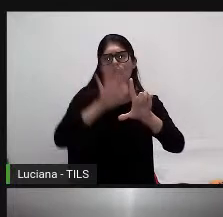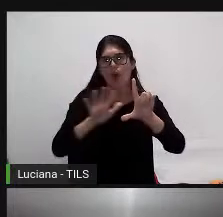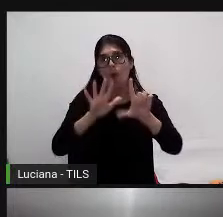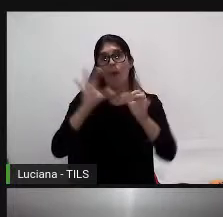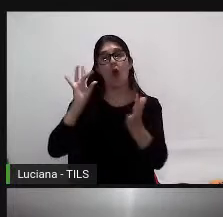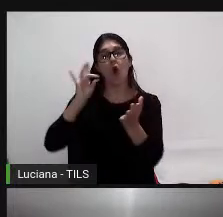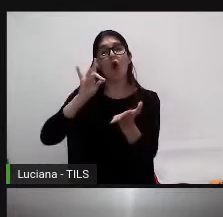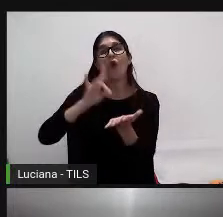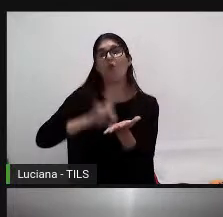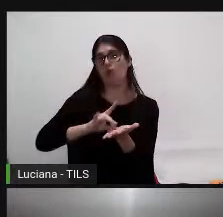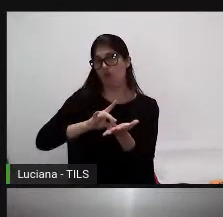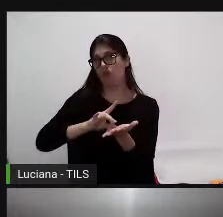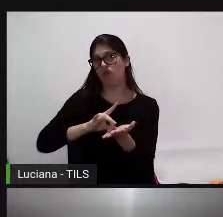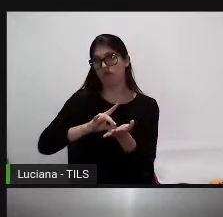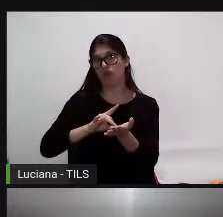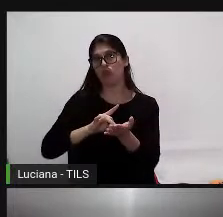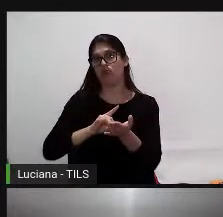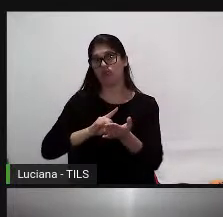da instituição,